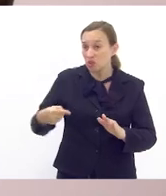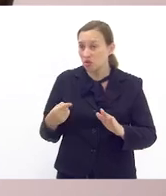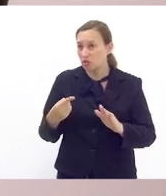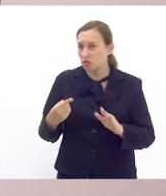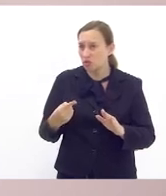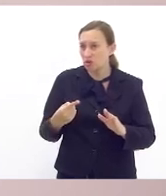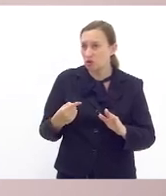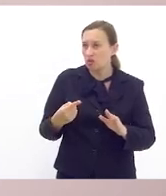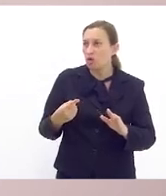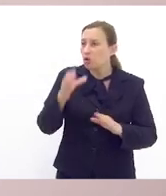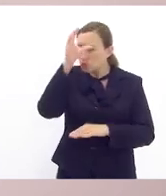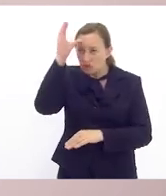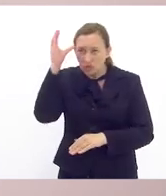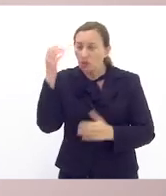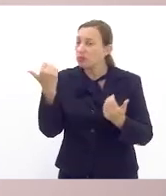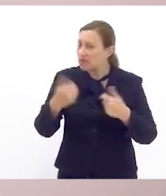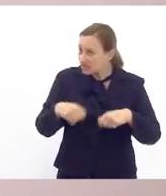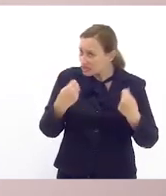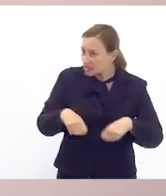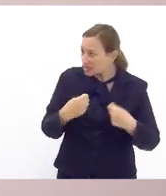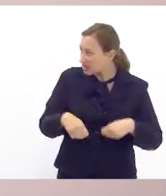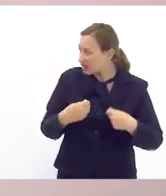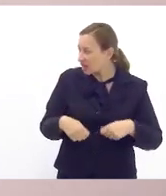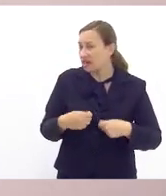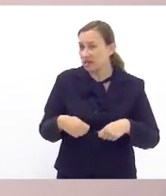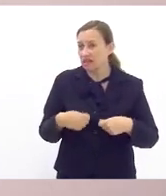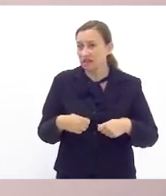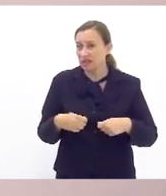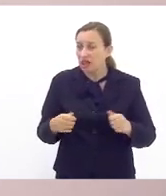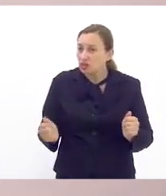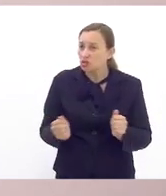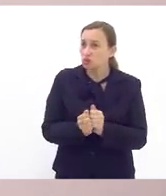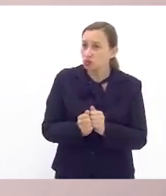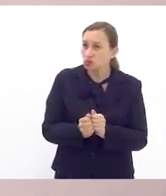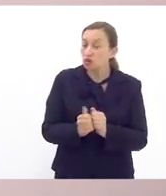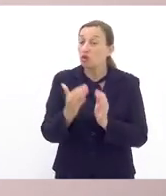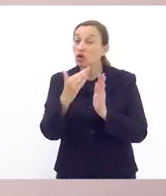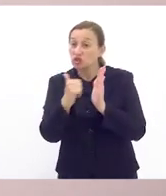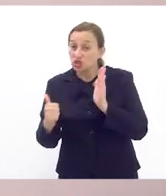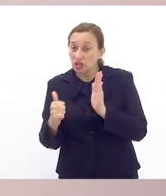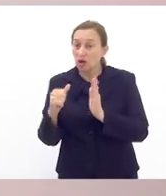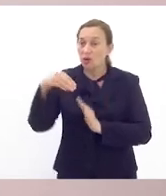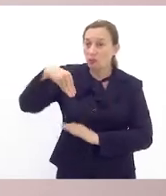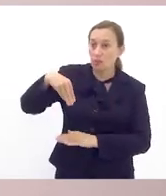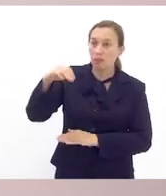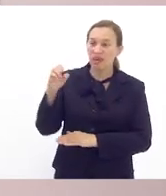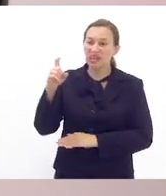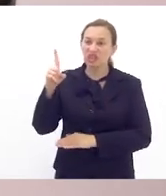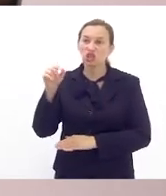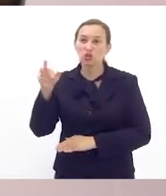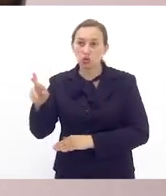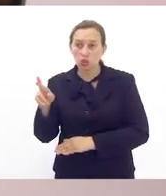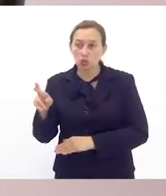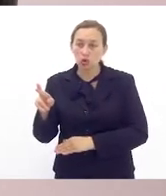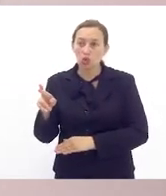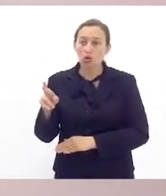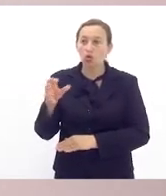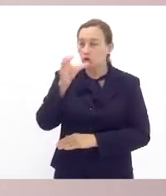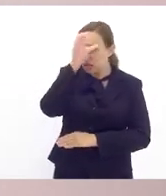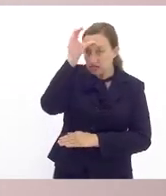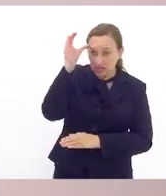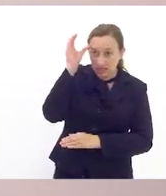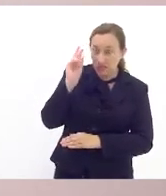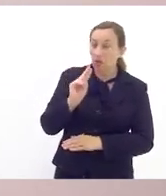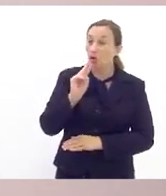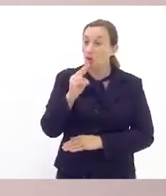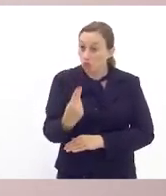tem que estar presente numa aferição se tirar o medidor o consumidor ou